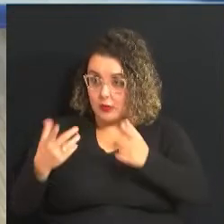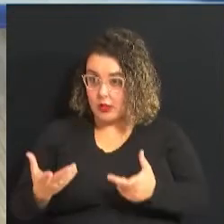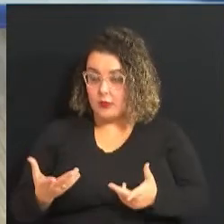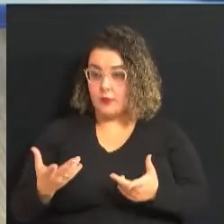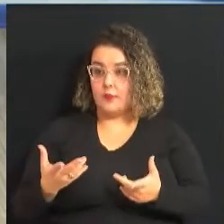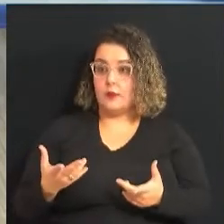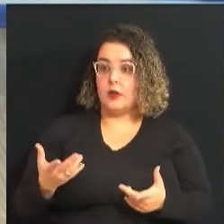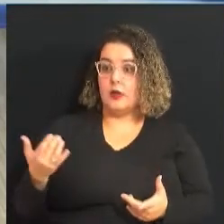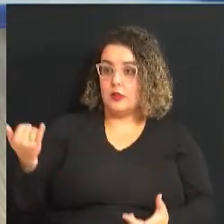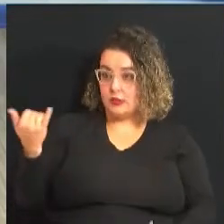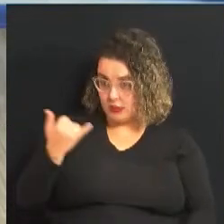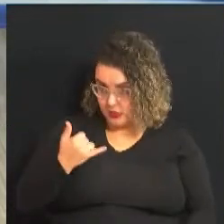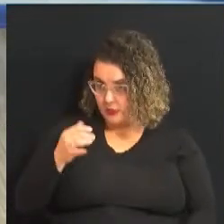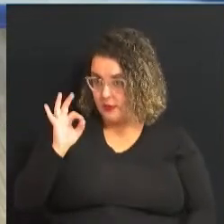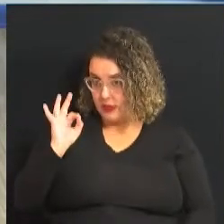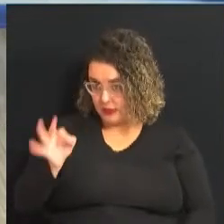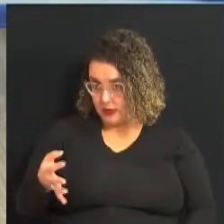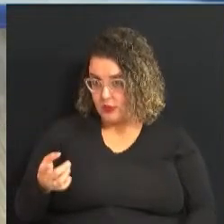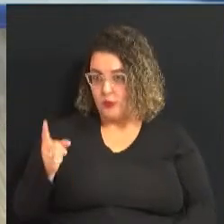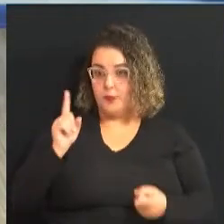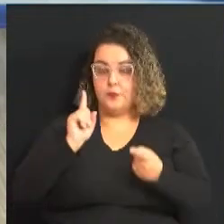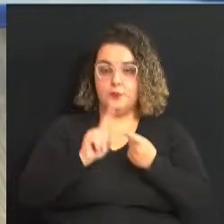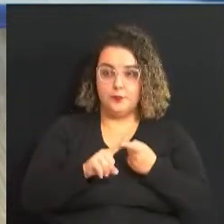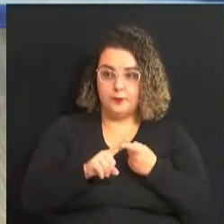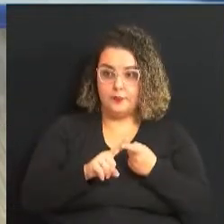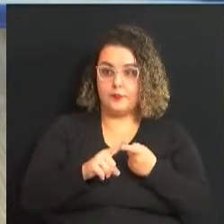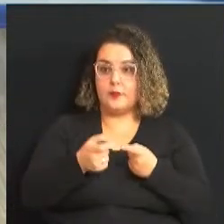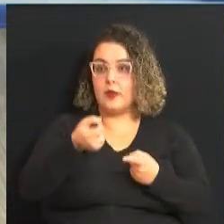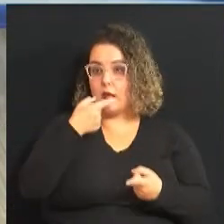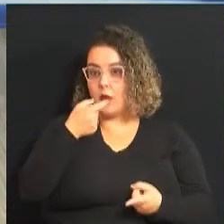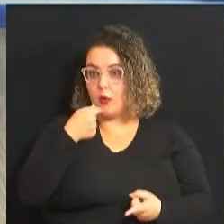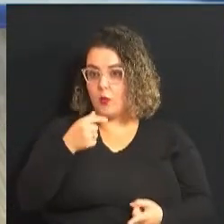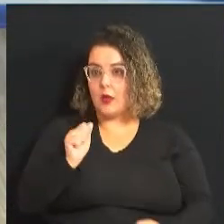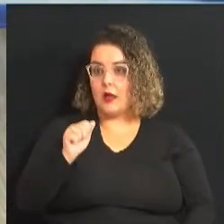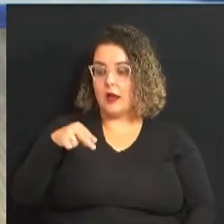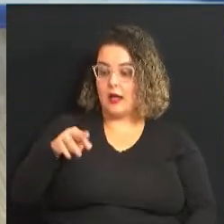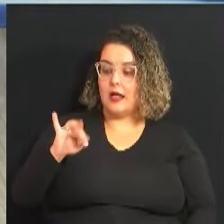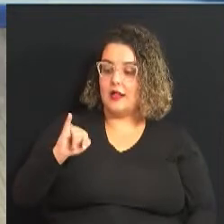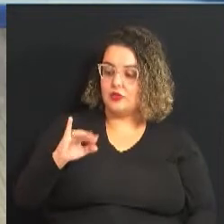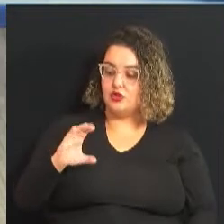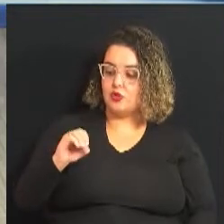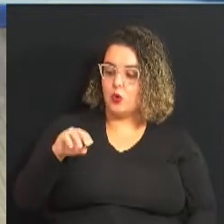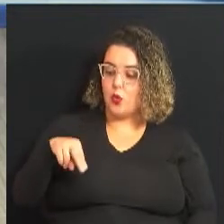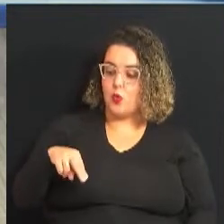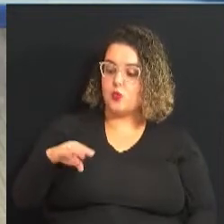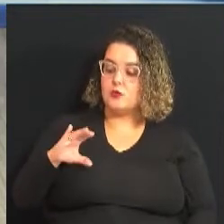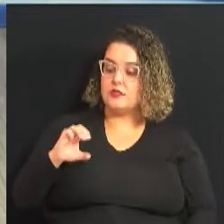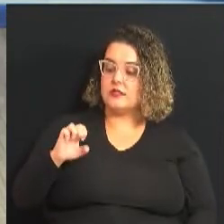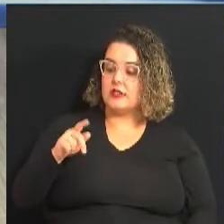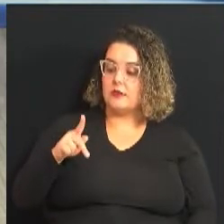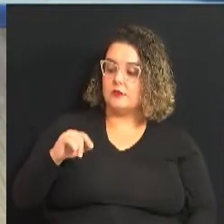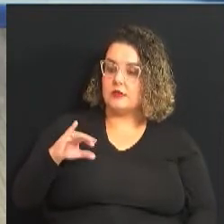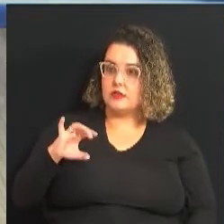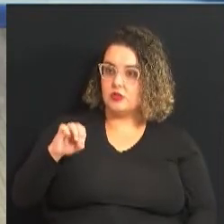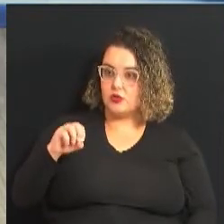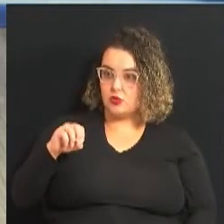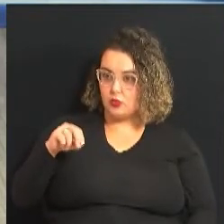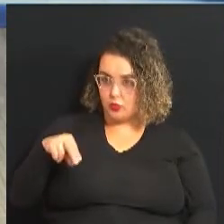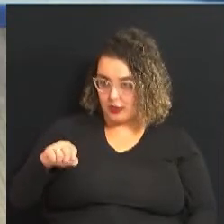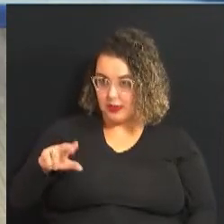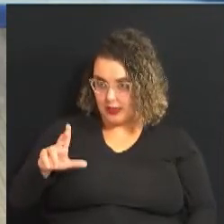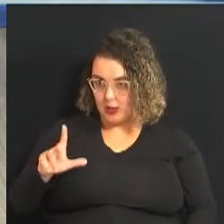fala se são esses mesmos. Pílula anticoncepcional. Ela evita a gravidez. É a mais famosa, a